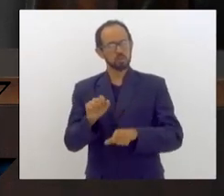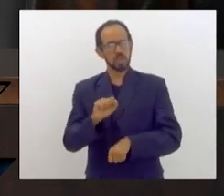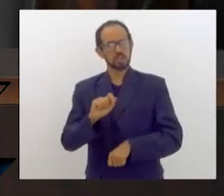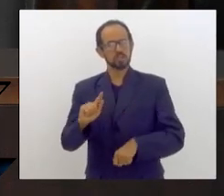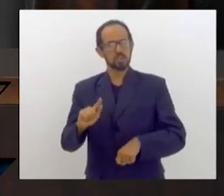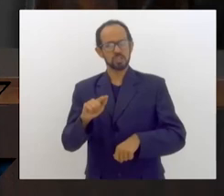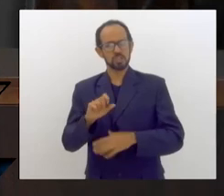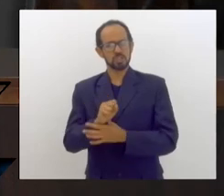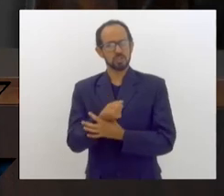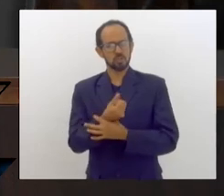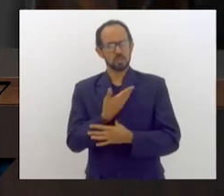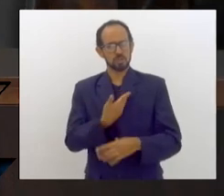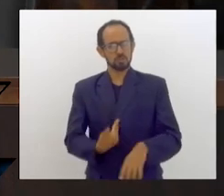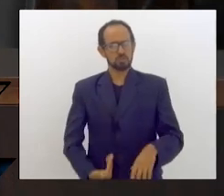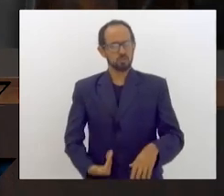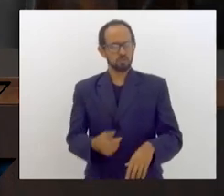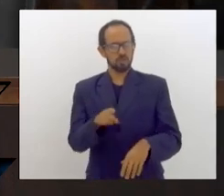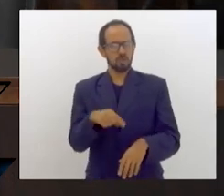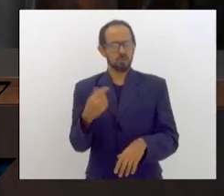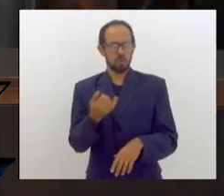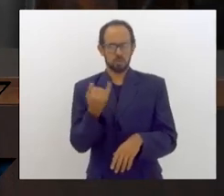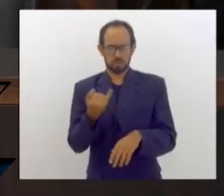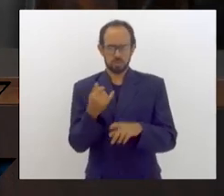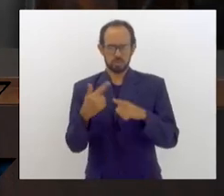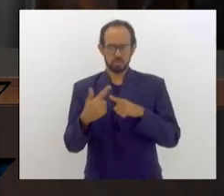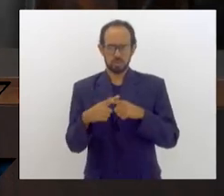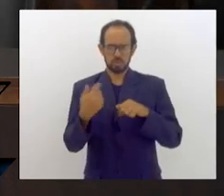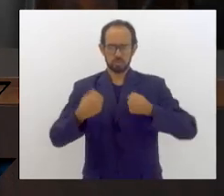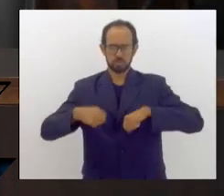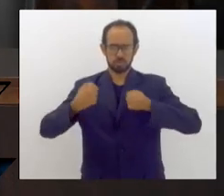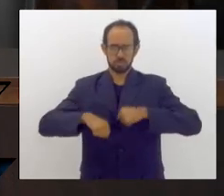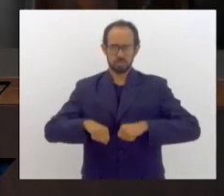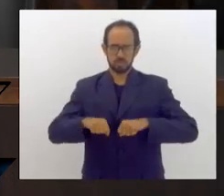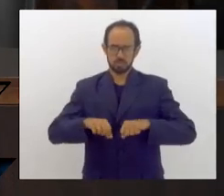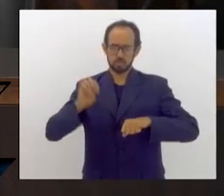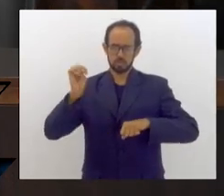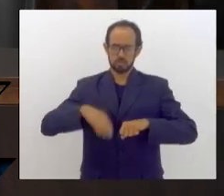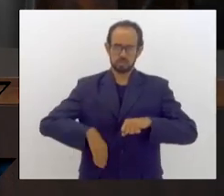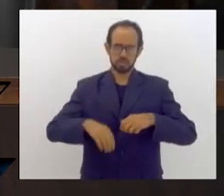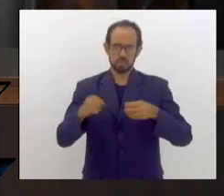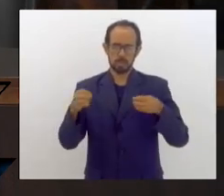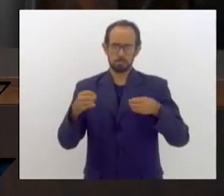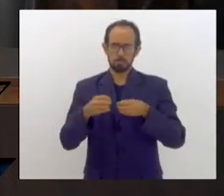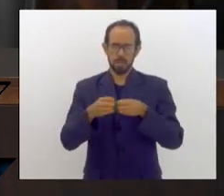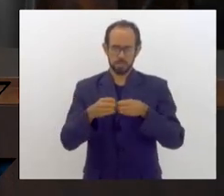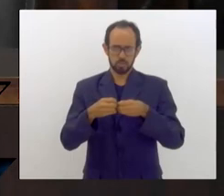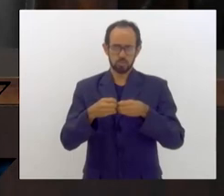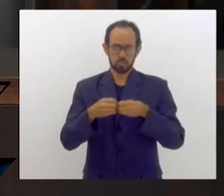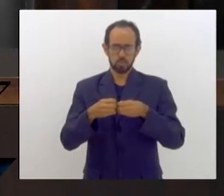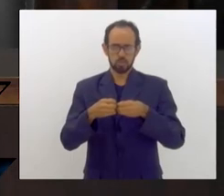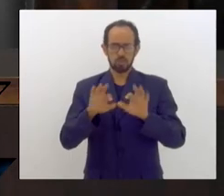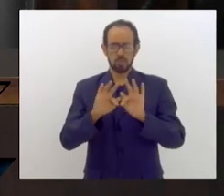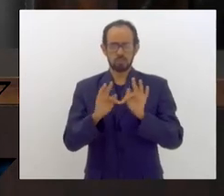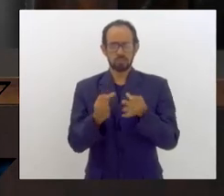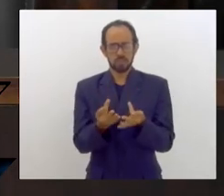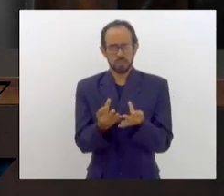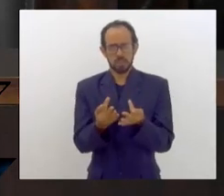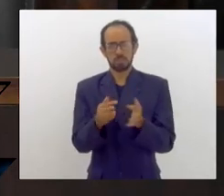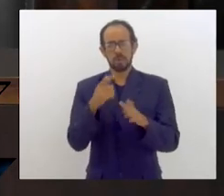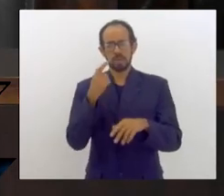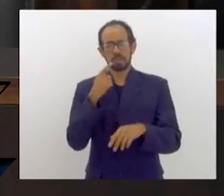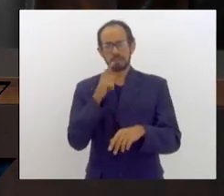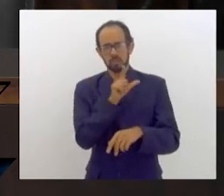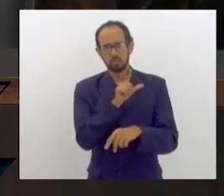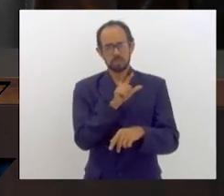é importantíssimo. Eles precisam, sim, estar nos seus municípios, onde residem, para que os seus tratamentos, a